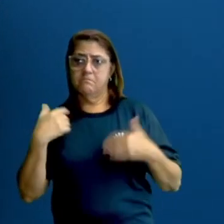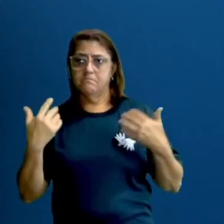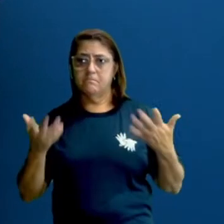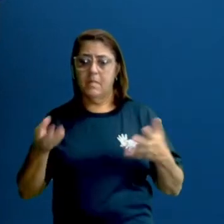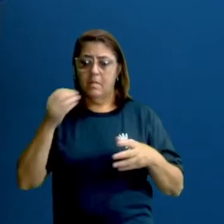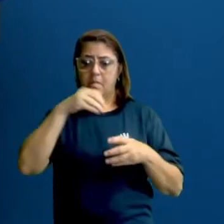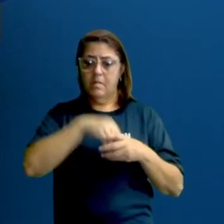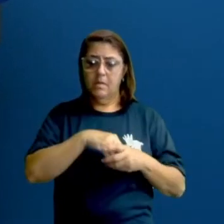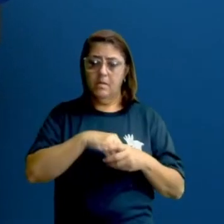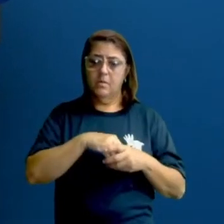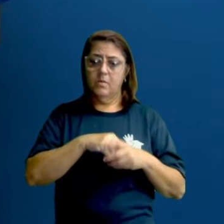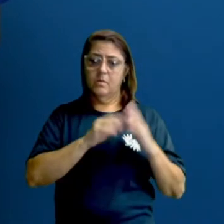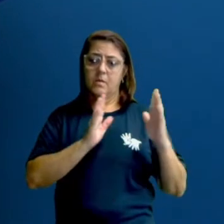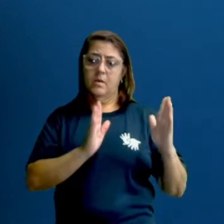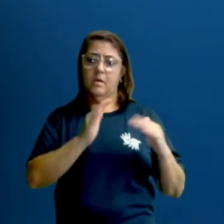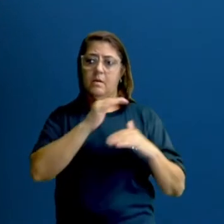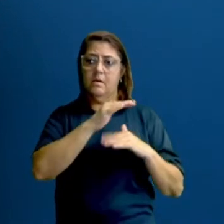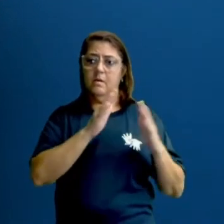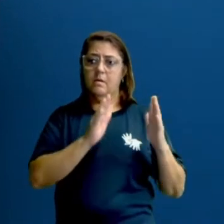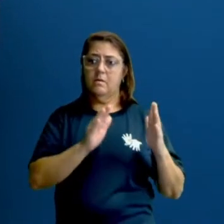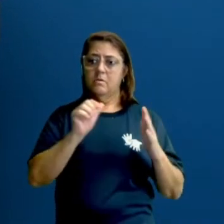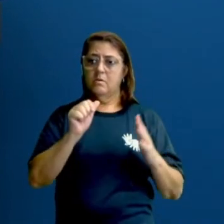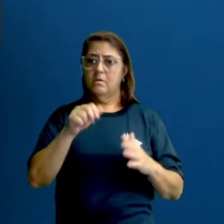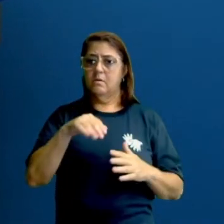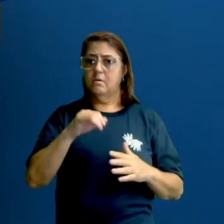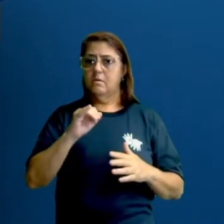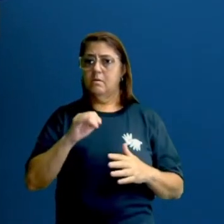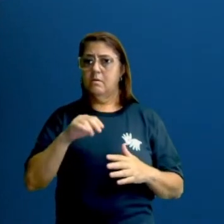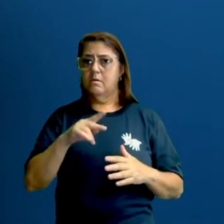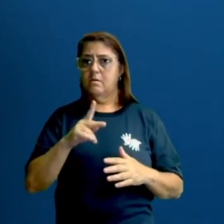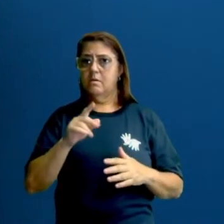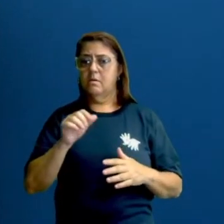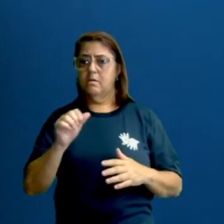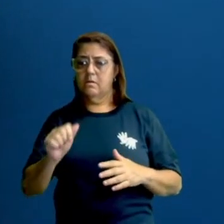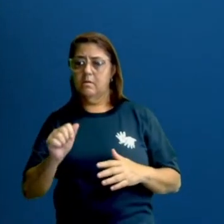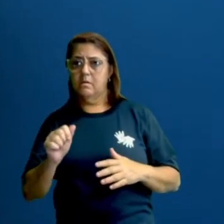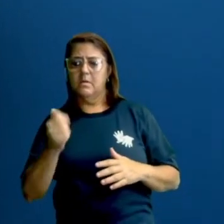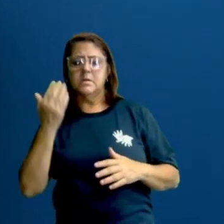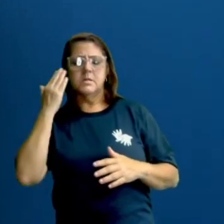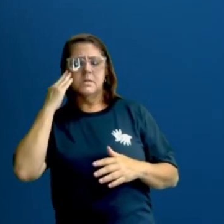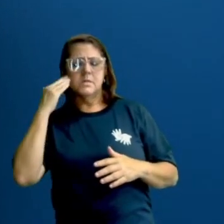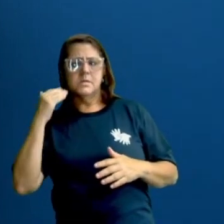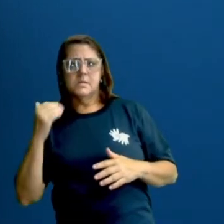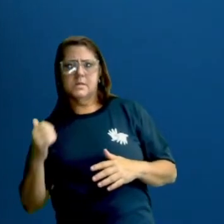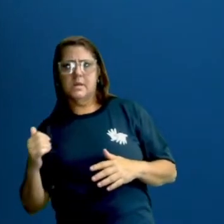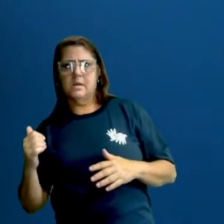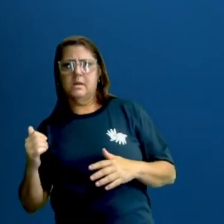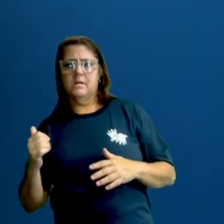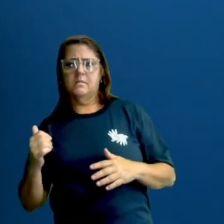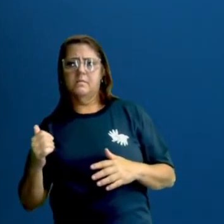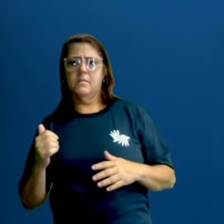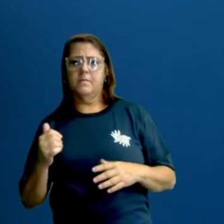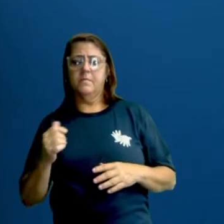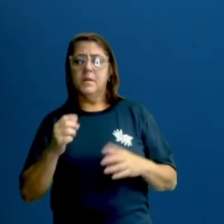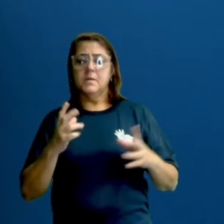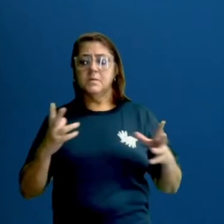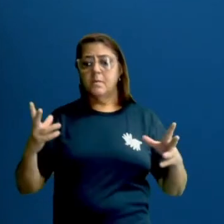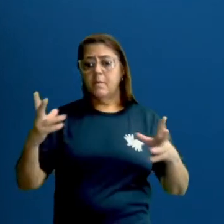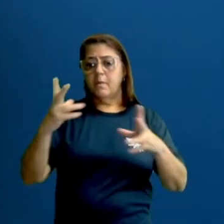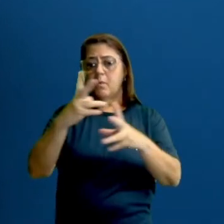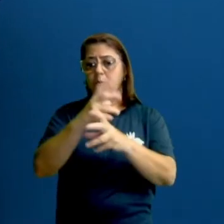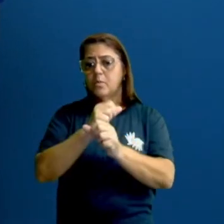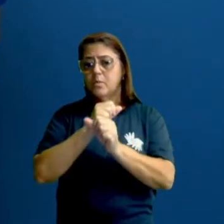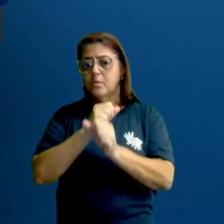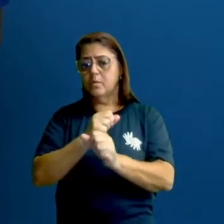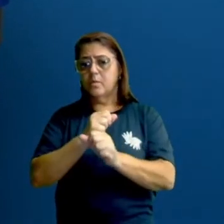tinha dentro da caixa de Aninha, mas a gente não sabia qual é. Mas a gente sabe que se eu pegar esse total